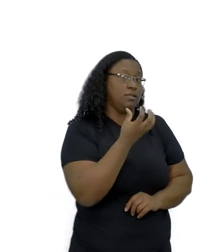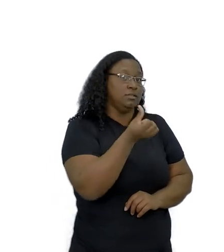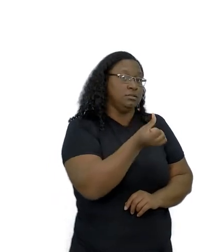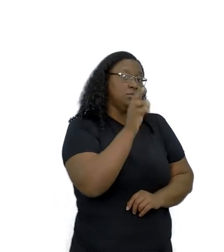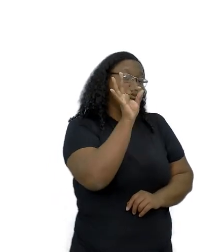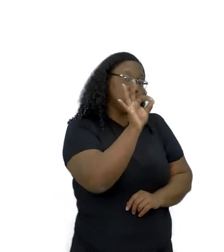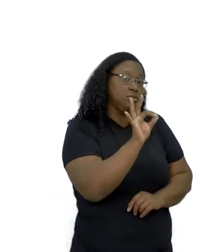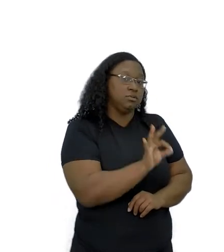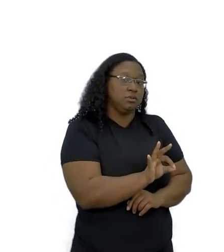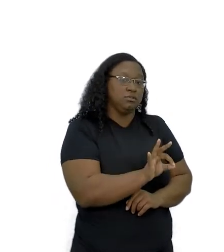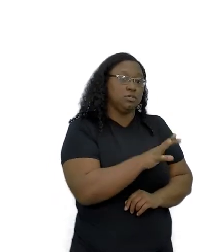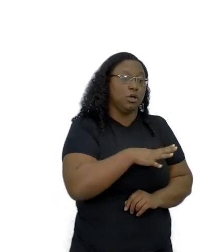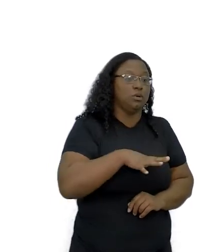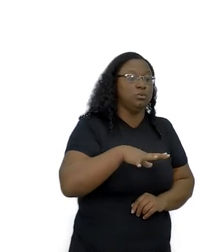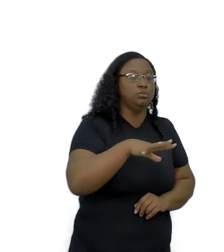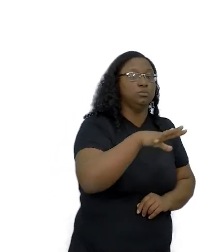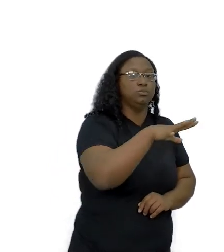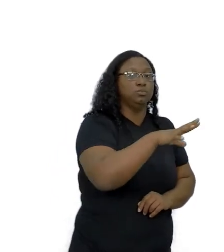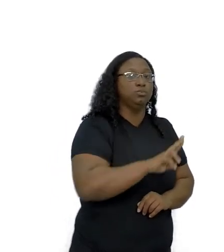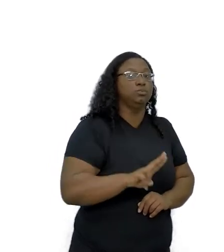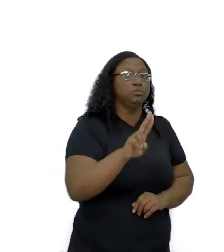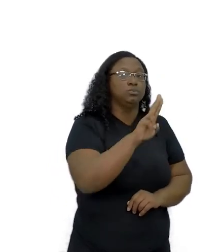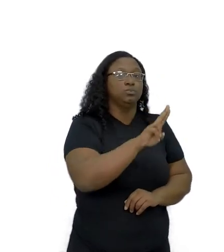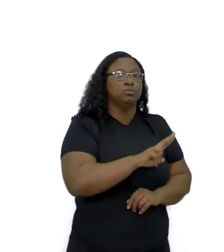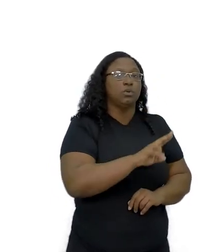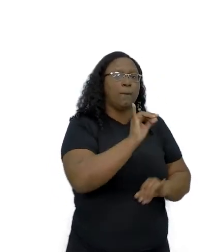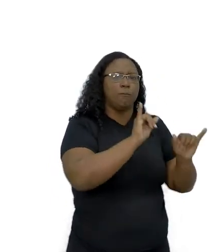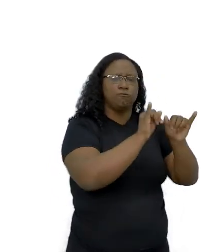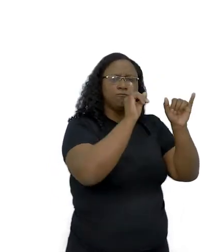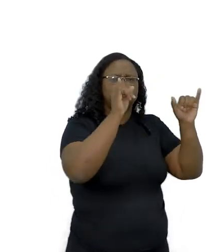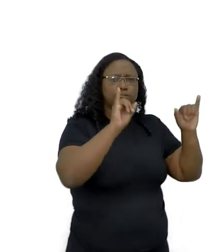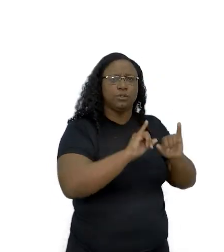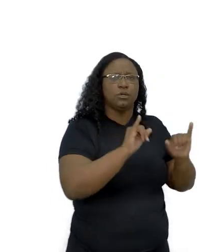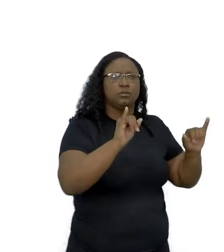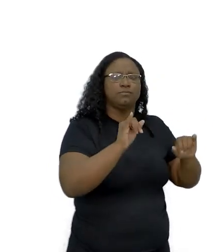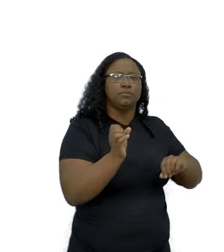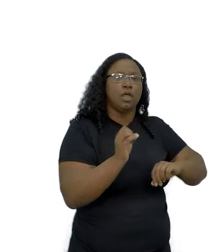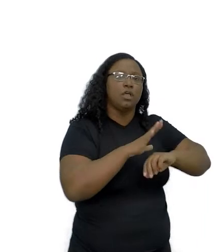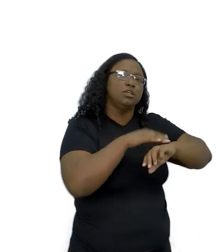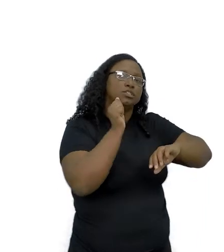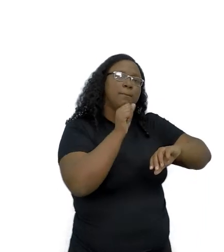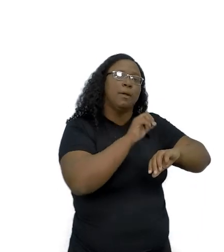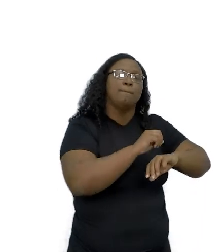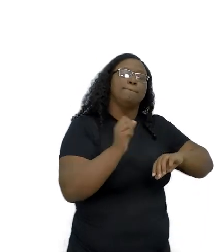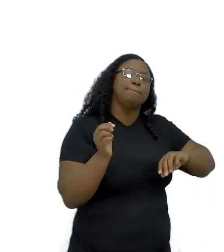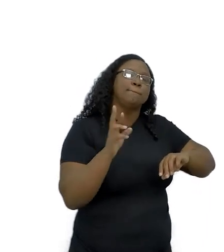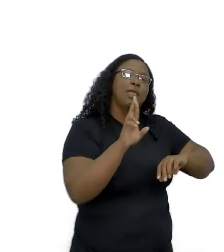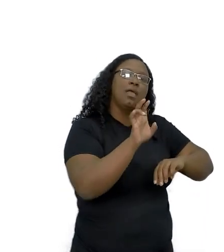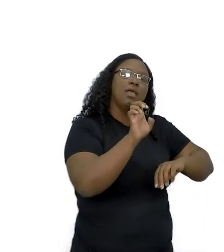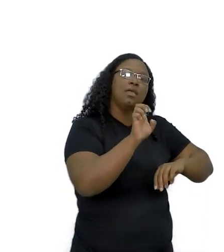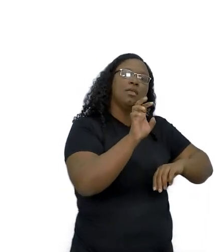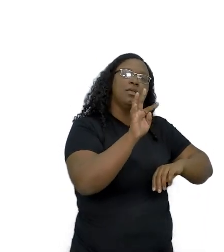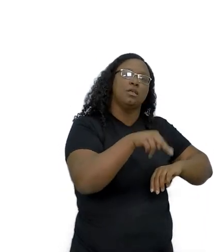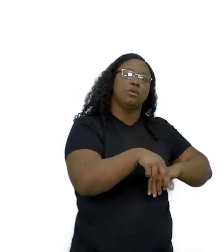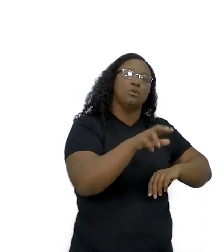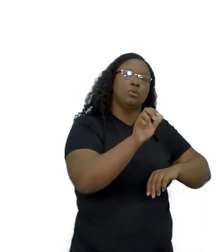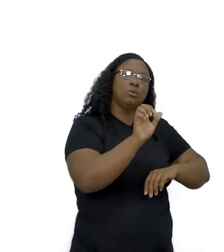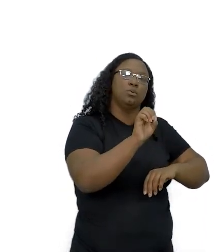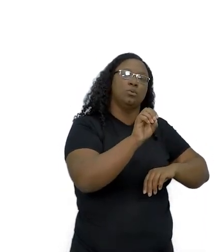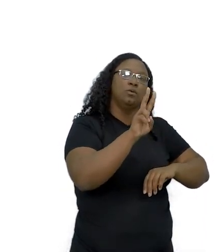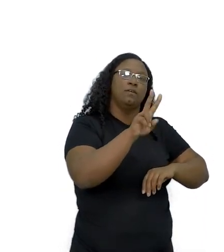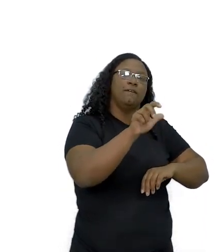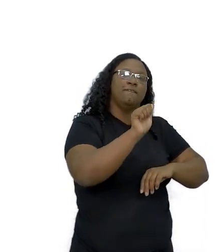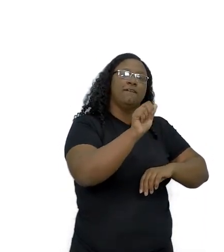46% de toda a energia que a gente usa, 46 é chamado de renovável e 54 é não renovável,